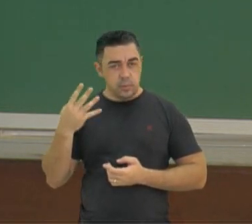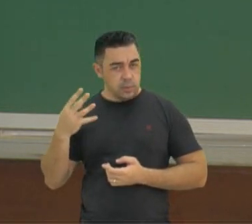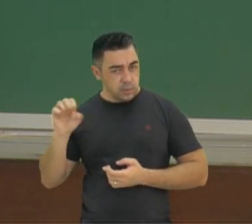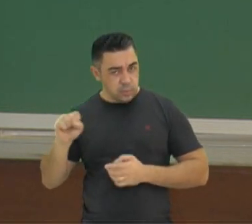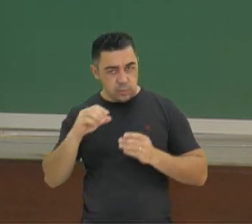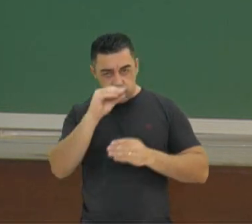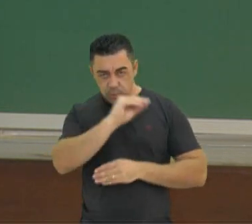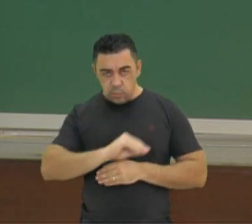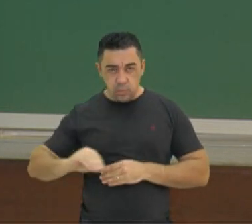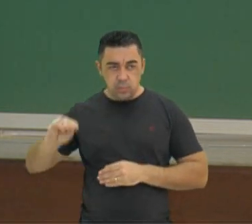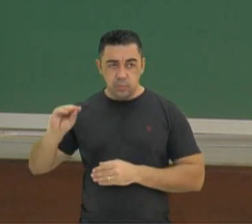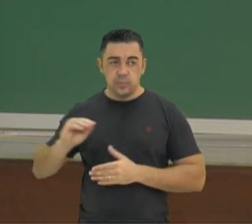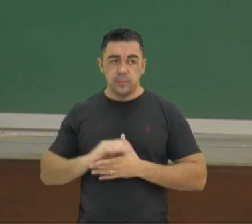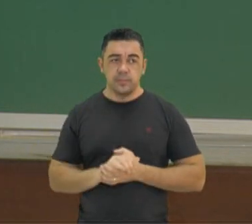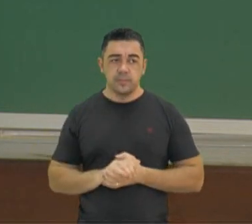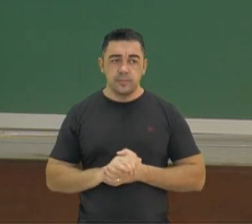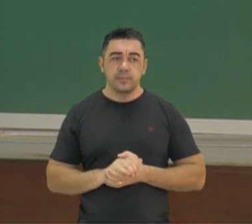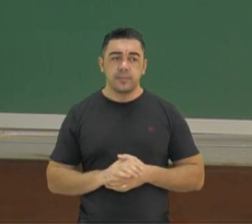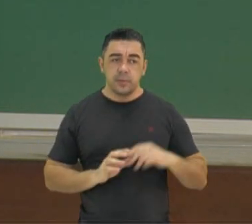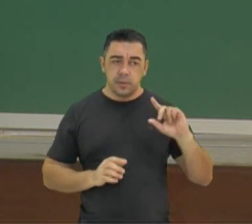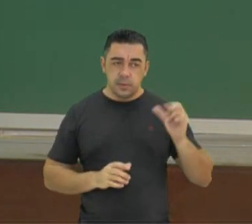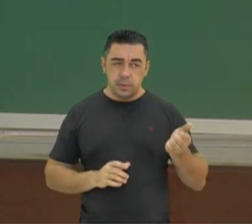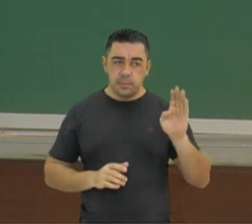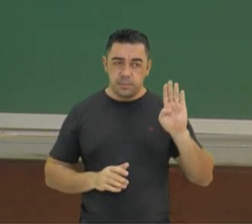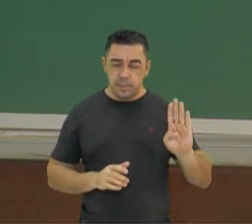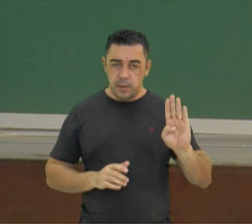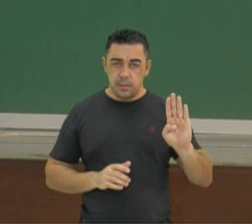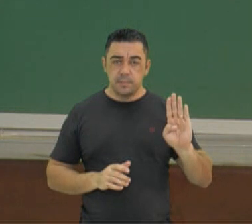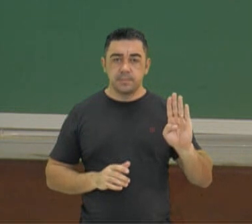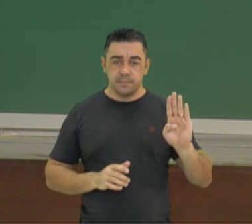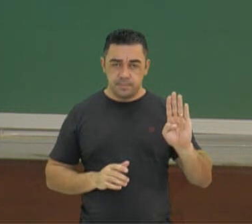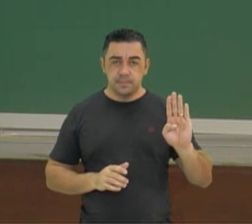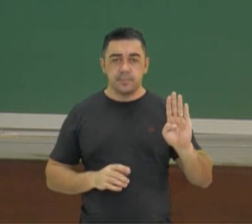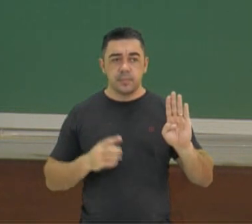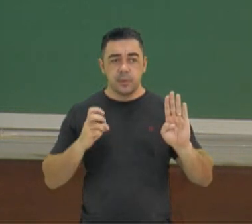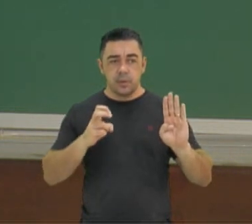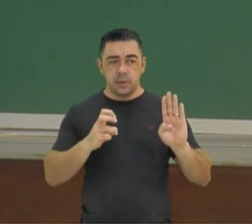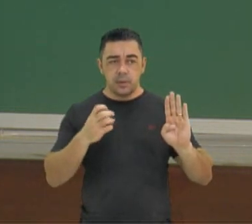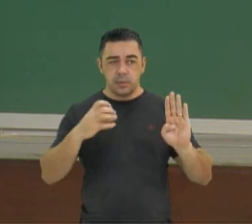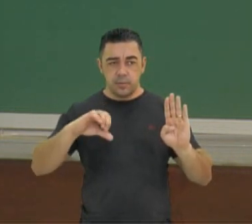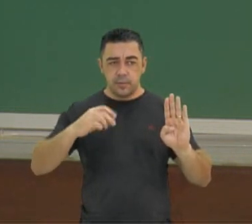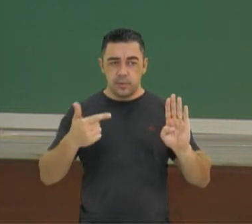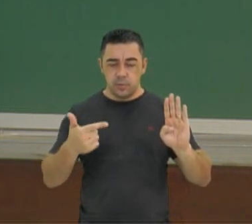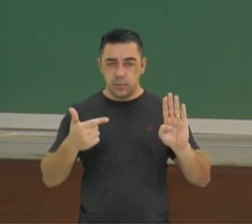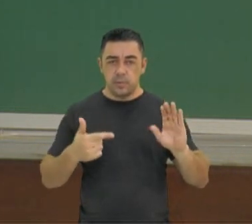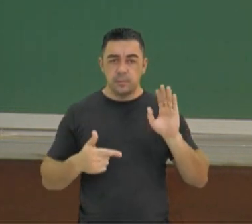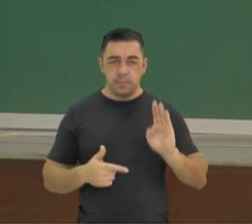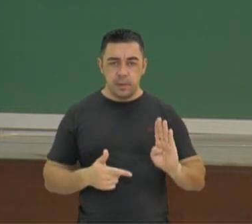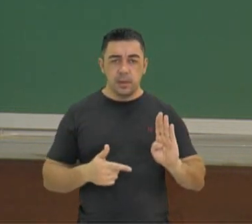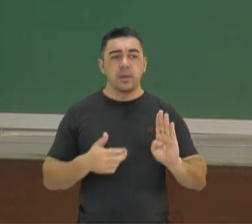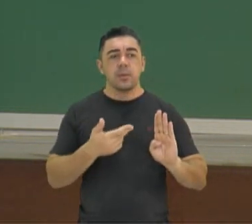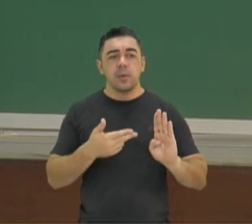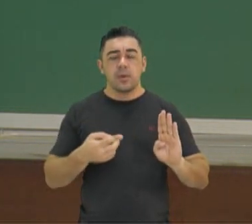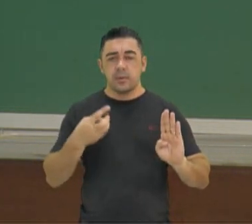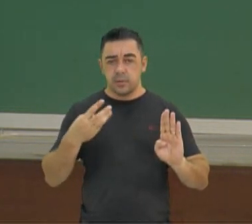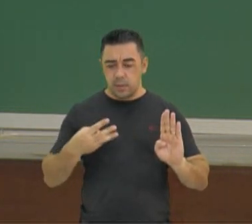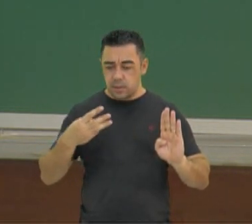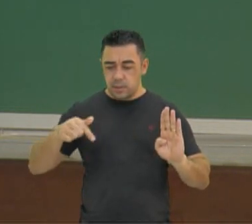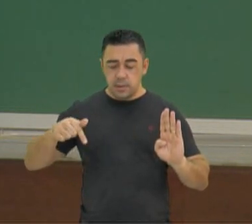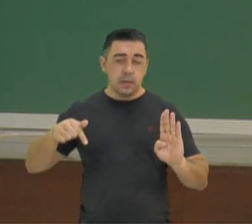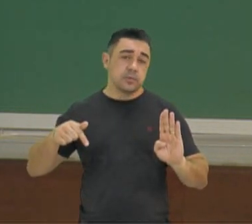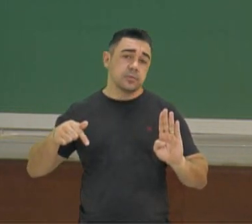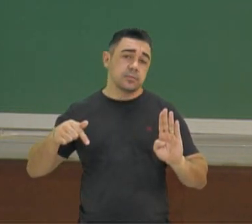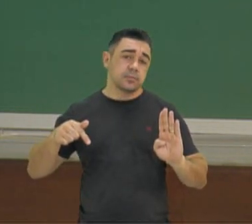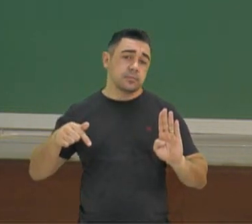de igual. Por fim, né, o 16 vai passar multiplicando e vou chegar ali em B igual a